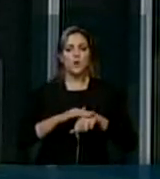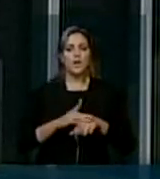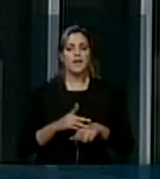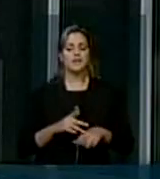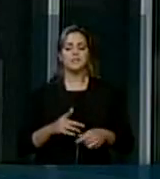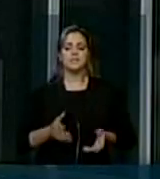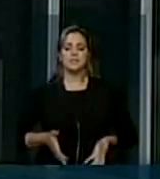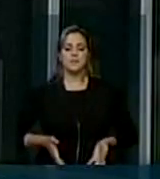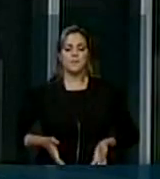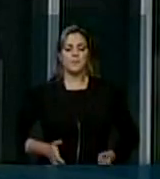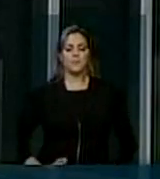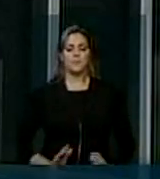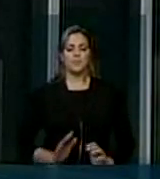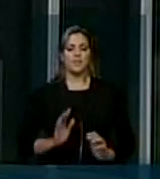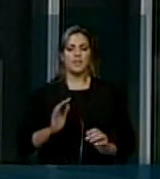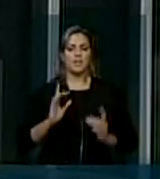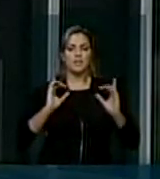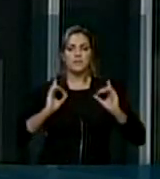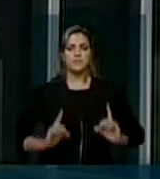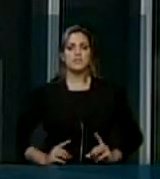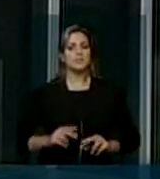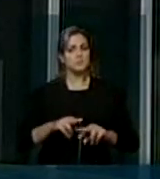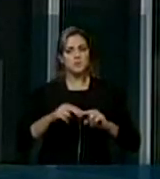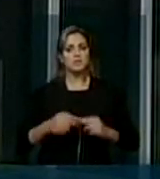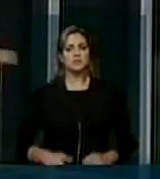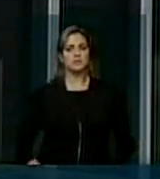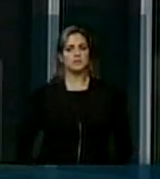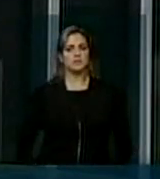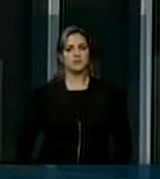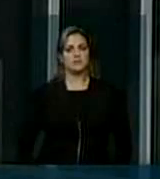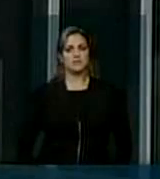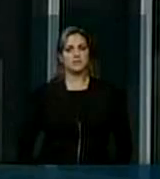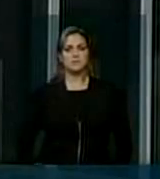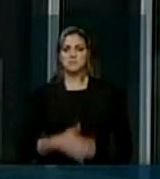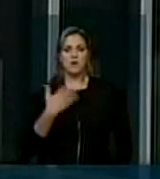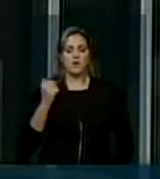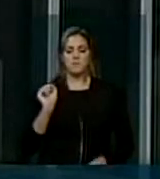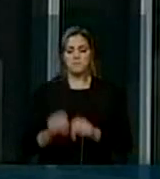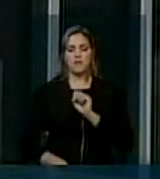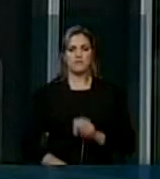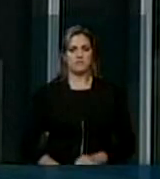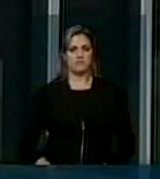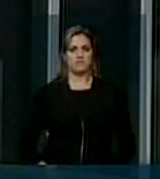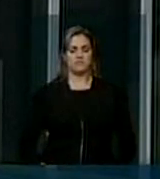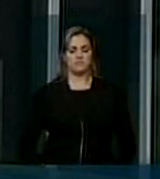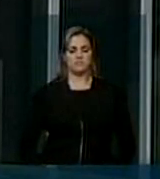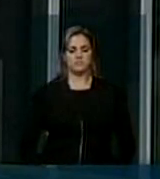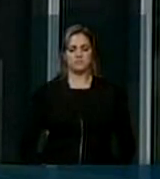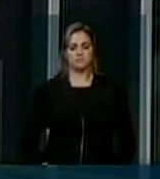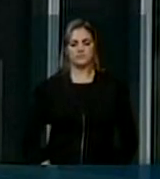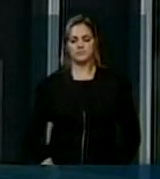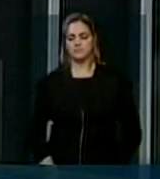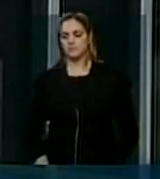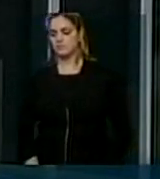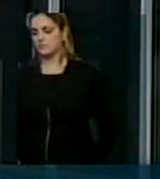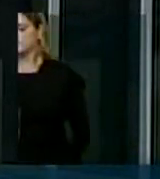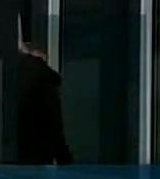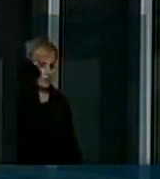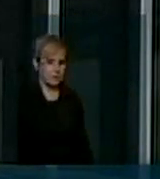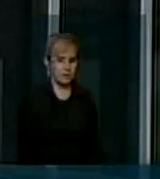doentes, ou porque nasceram com defeito físico, ou até porque nasceram de mães solteiras.